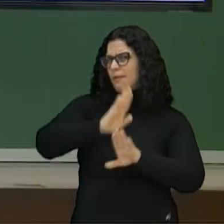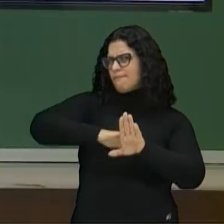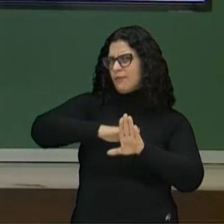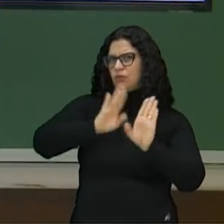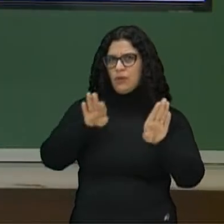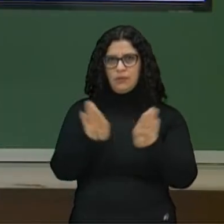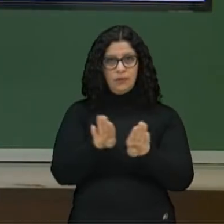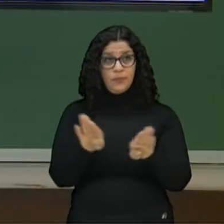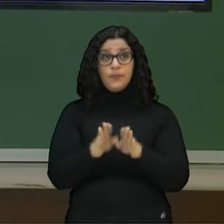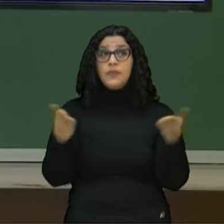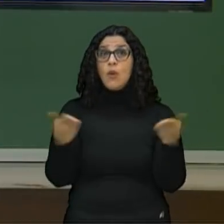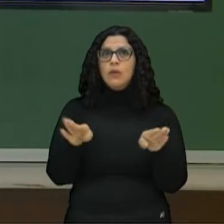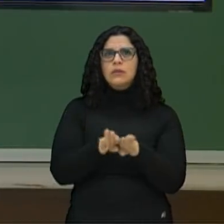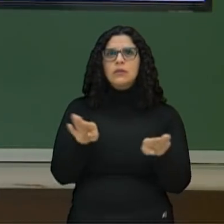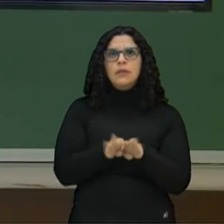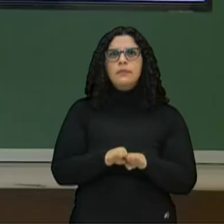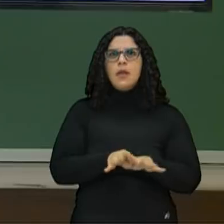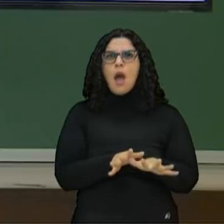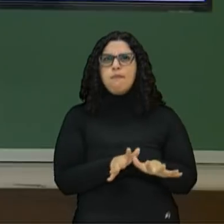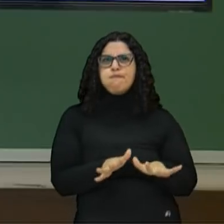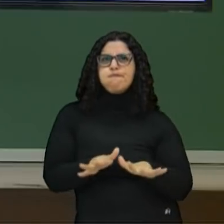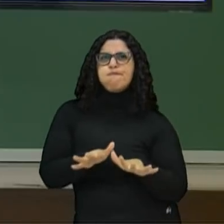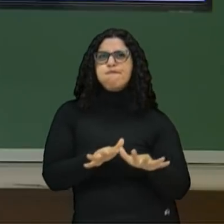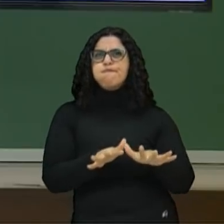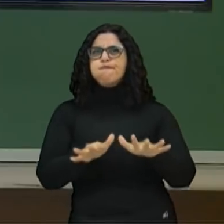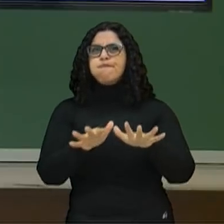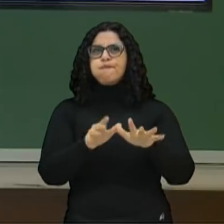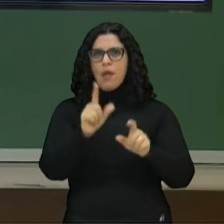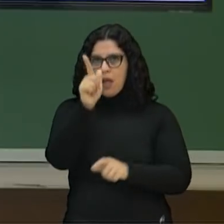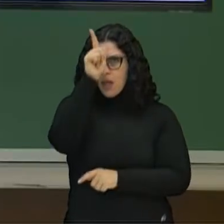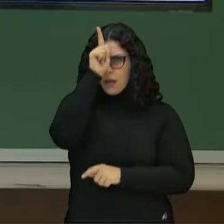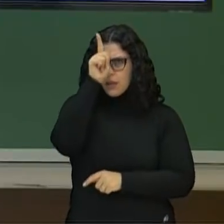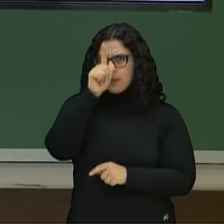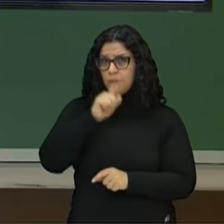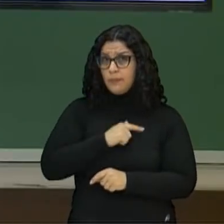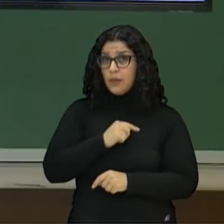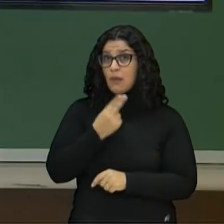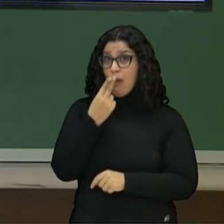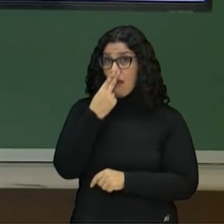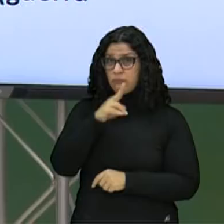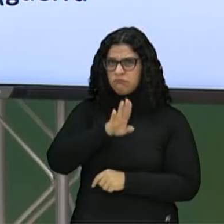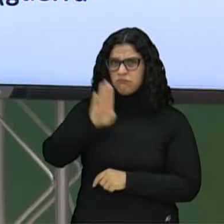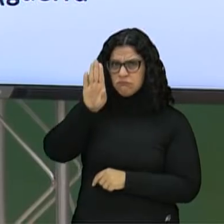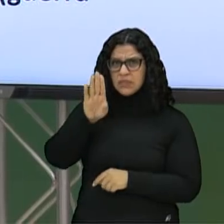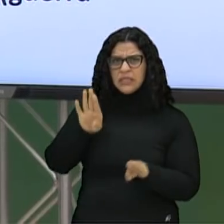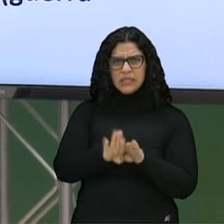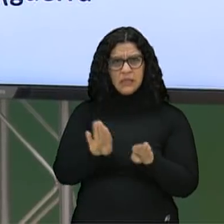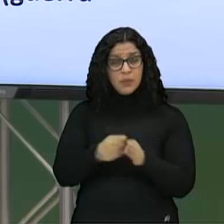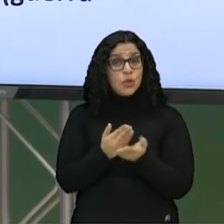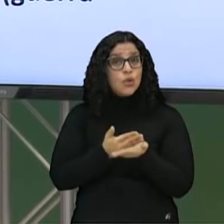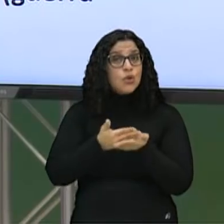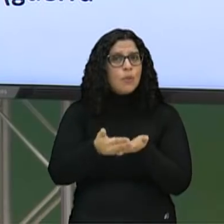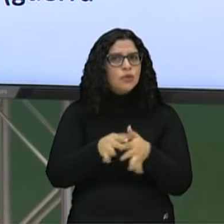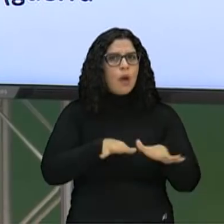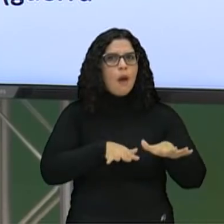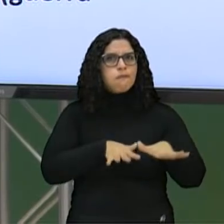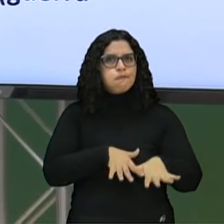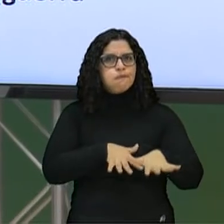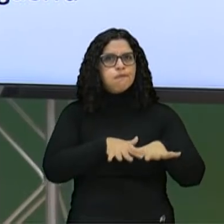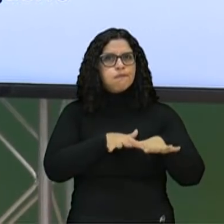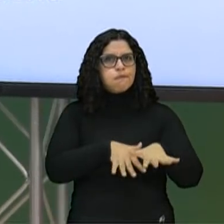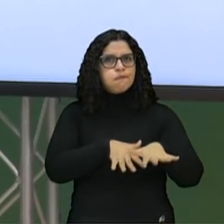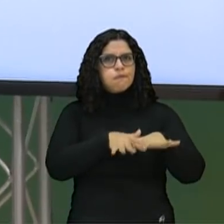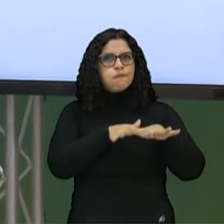E aí, avanço da Alemanha. A Alemanha nazista, então, começou, enfim, a avançar na